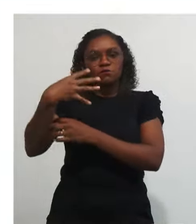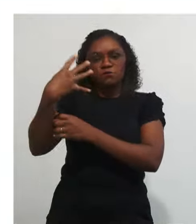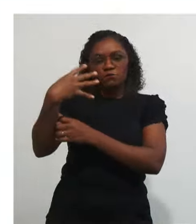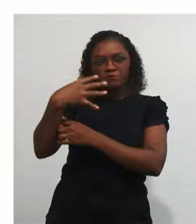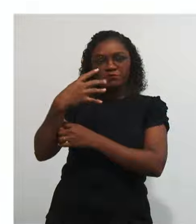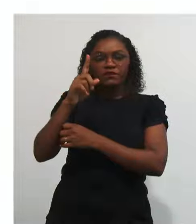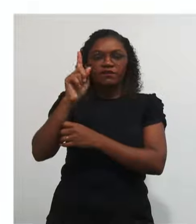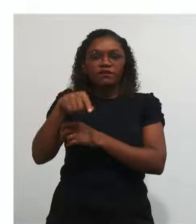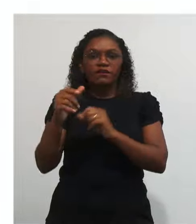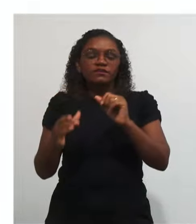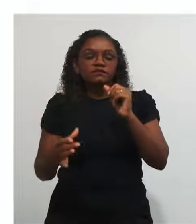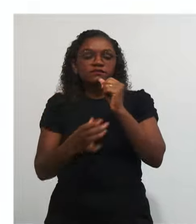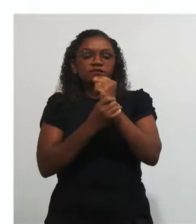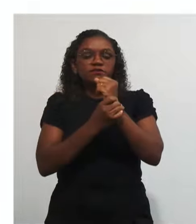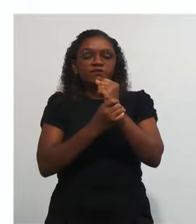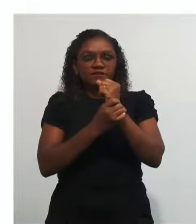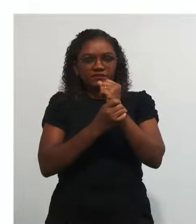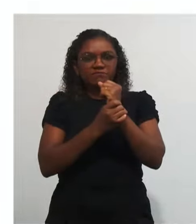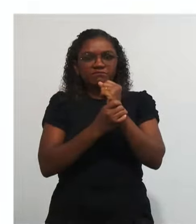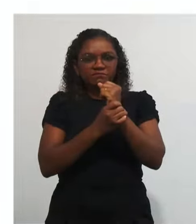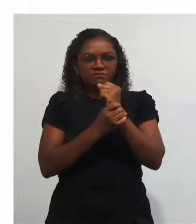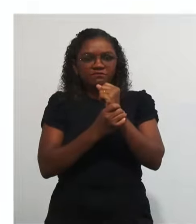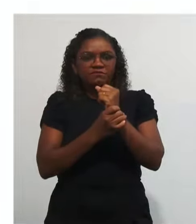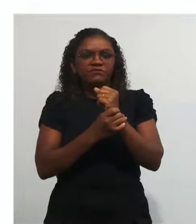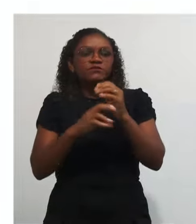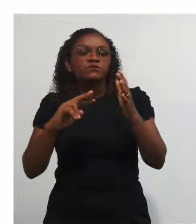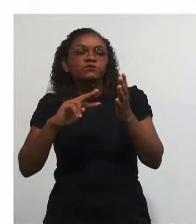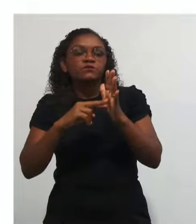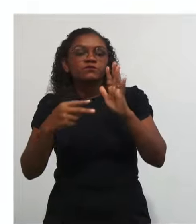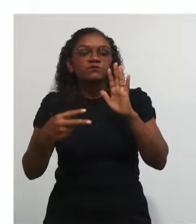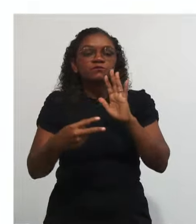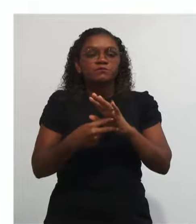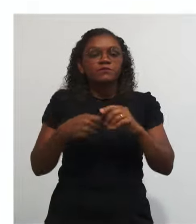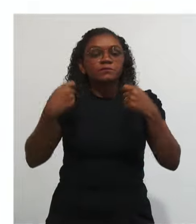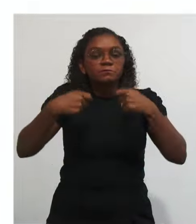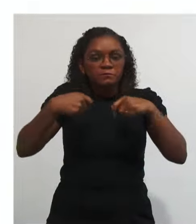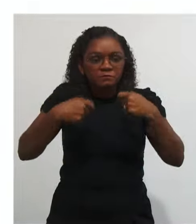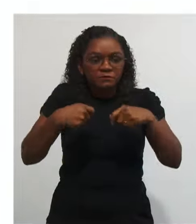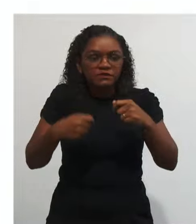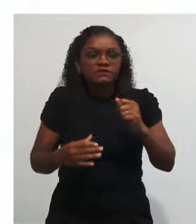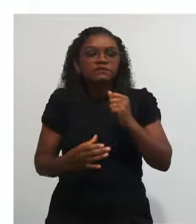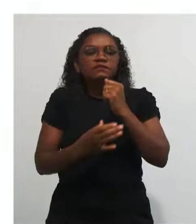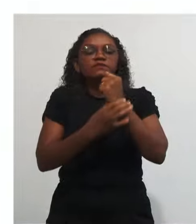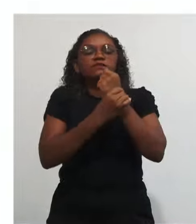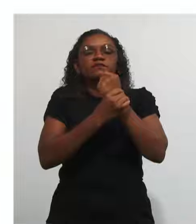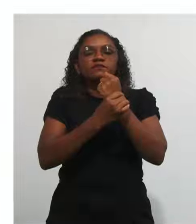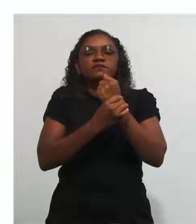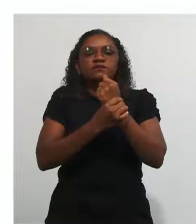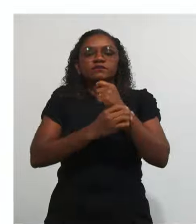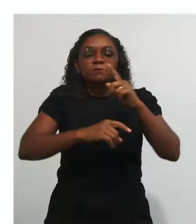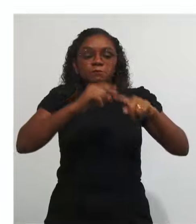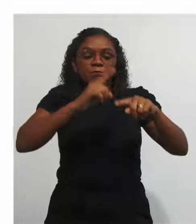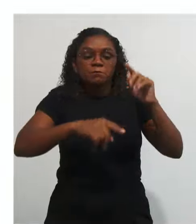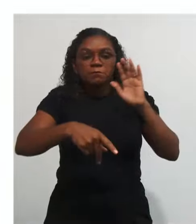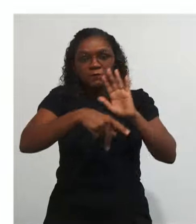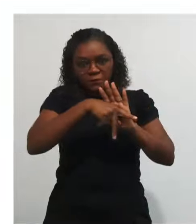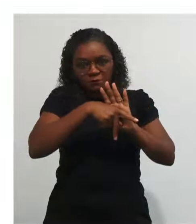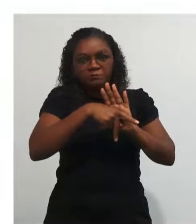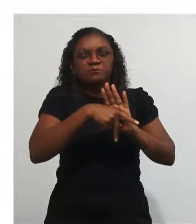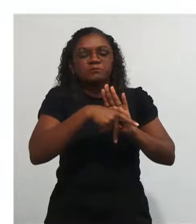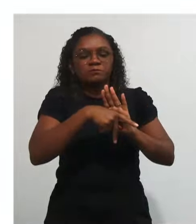rede né as empresas precisam além de tudo isso que a gente já viu precisam também garantir a segurança os seus